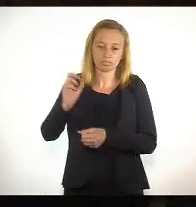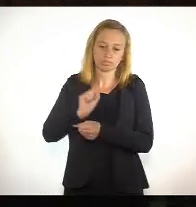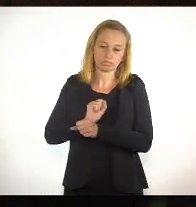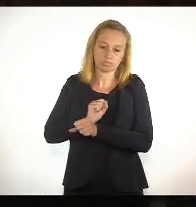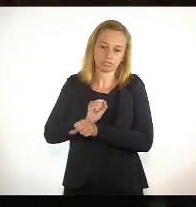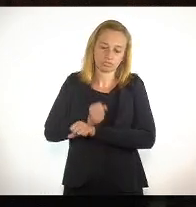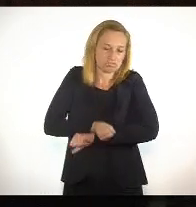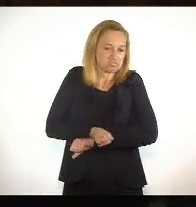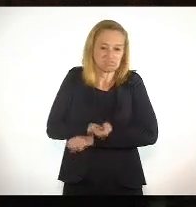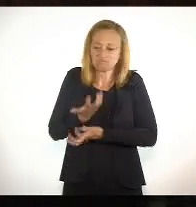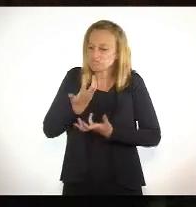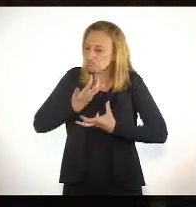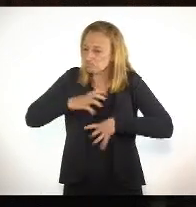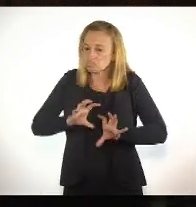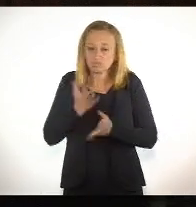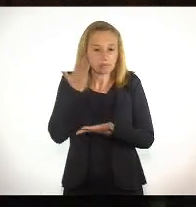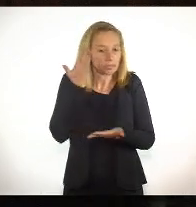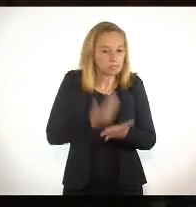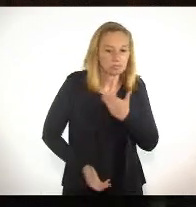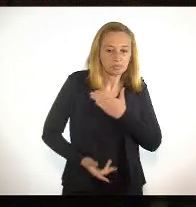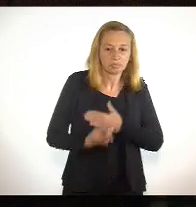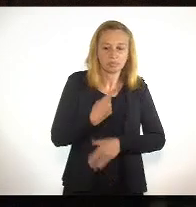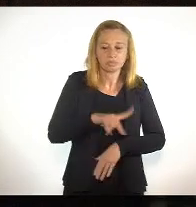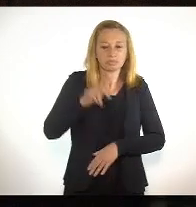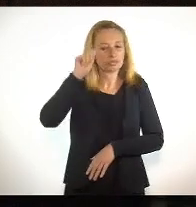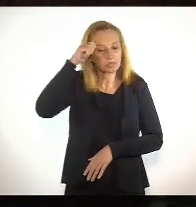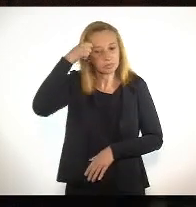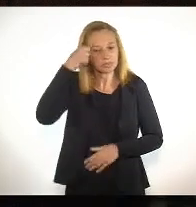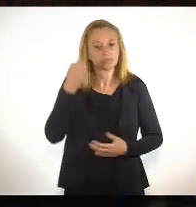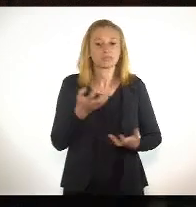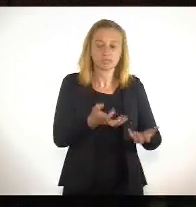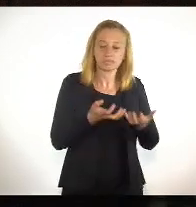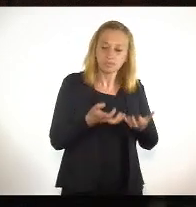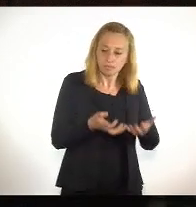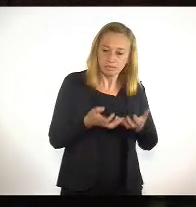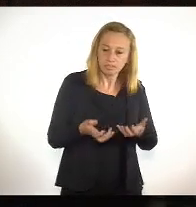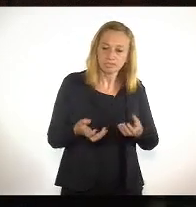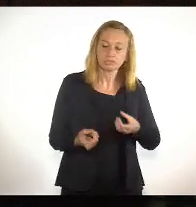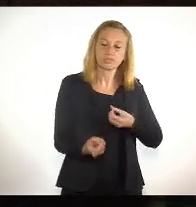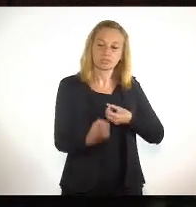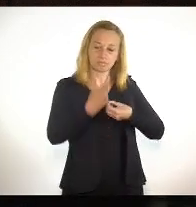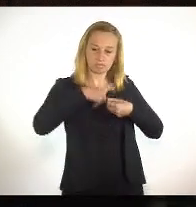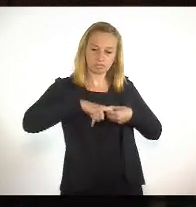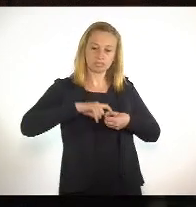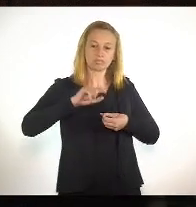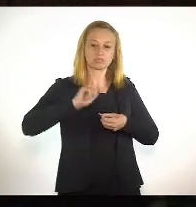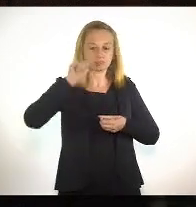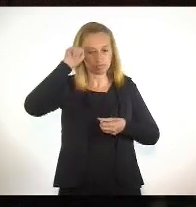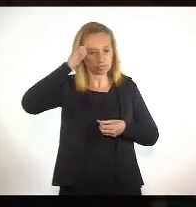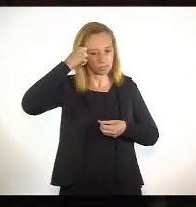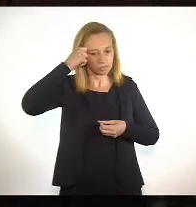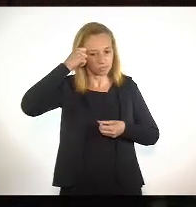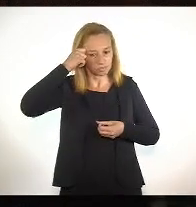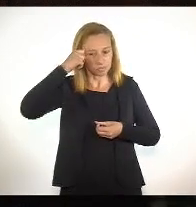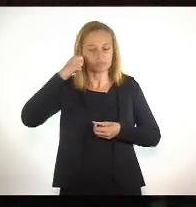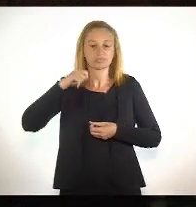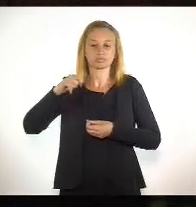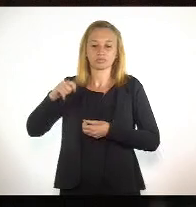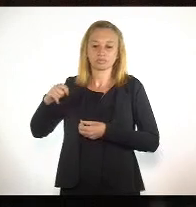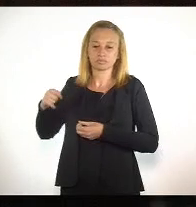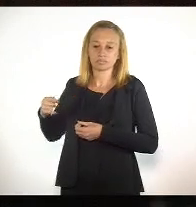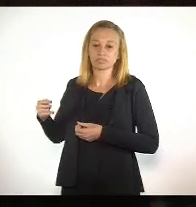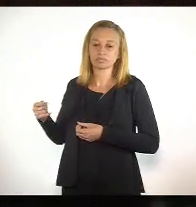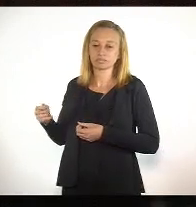se conformavam com a atitude do Exército da União em tomar para si os escravos que